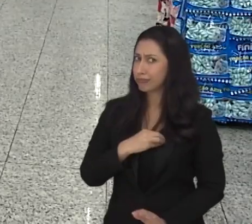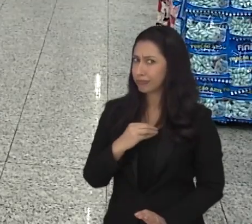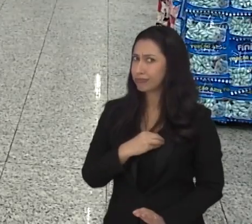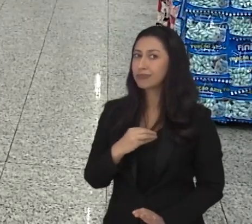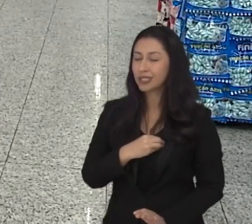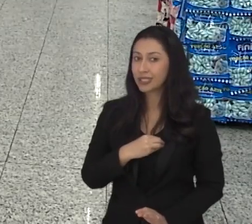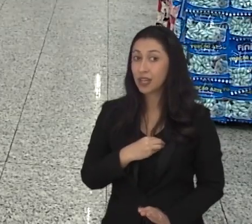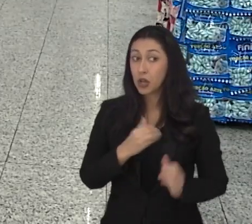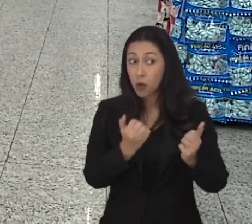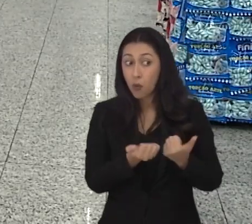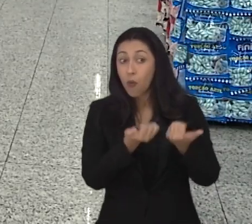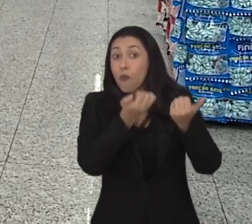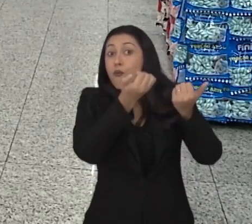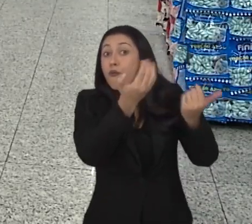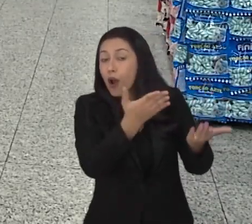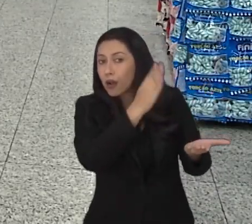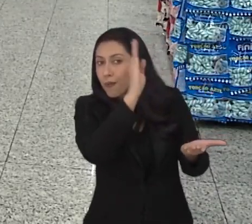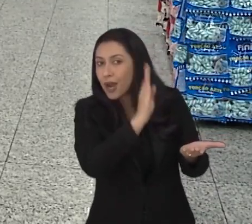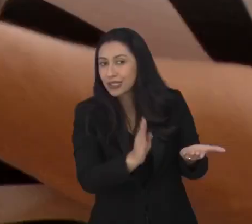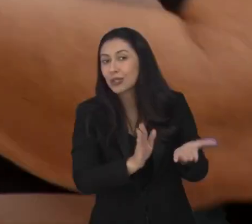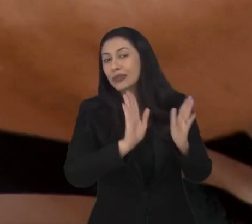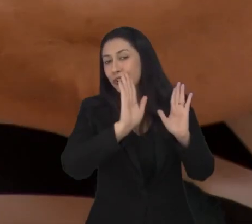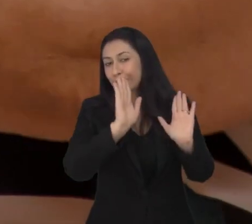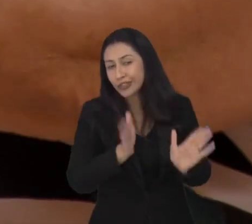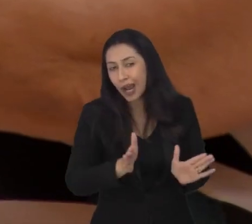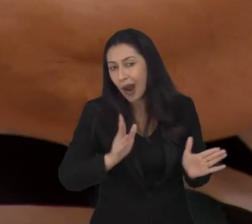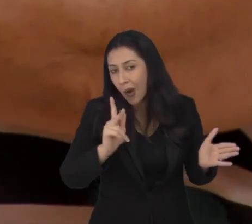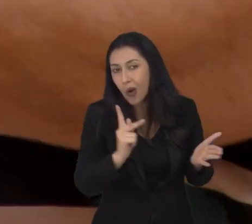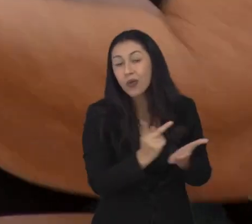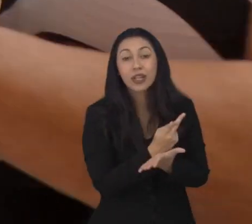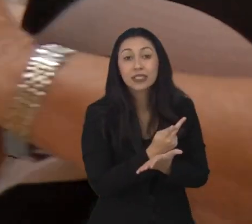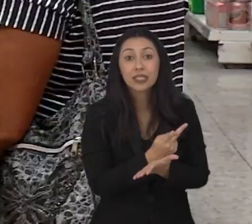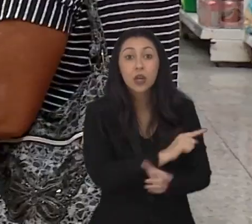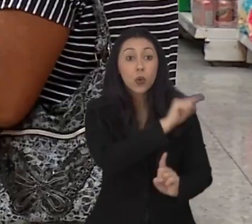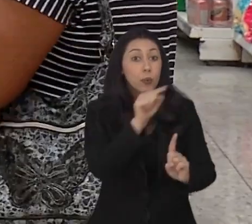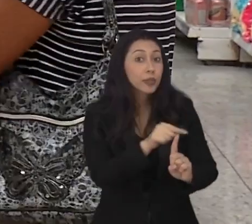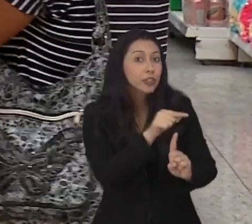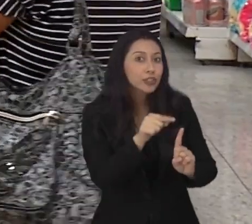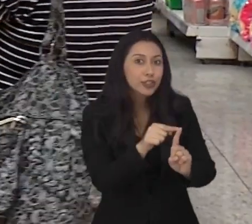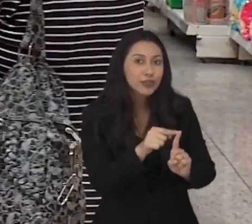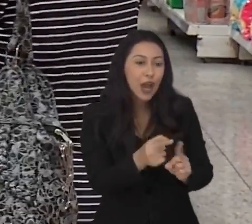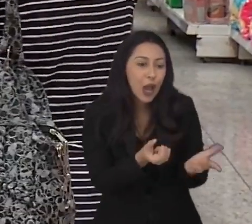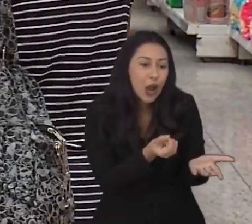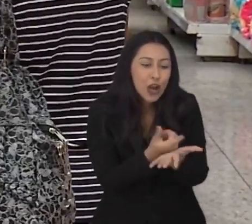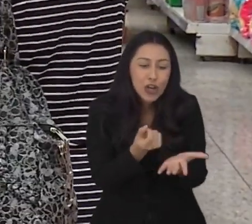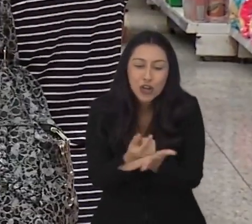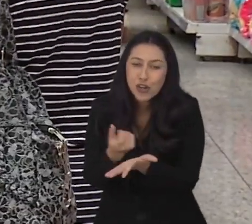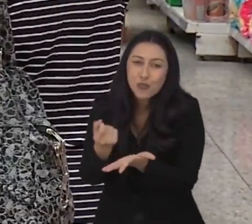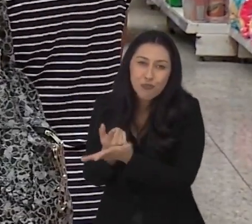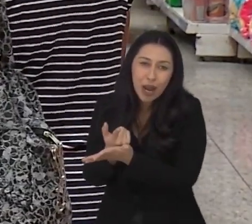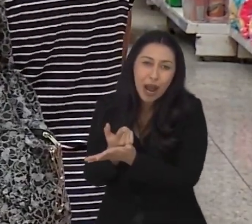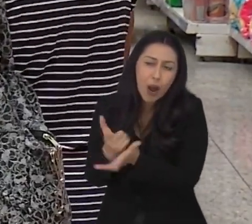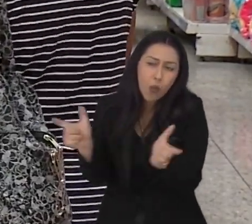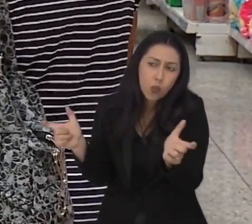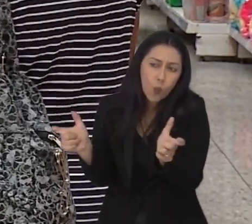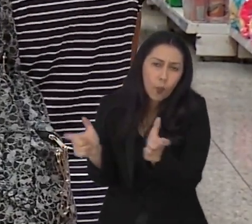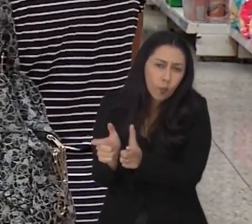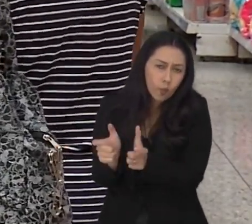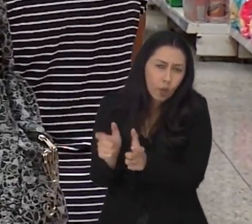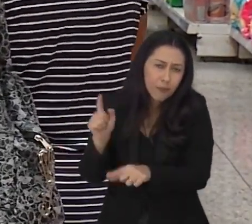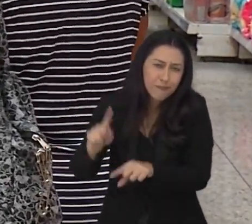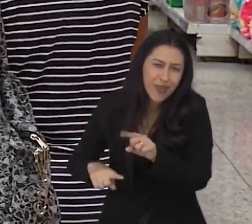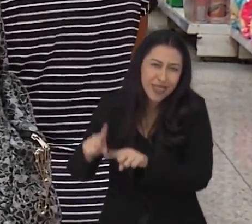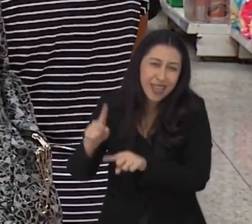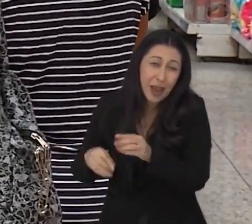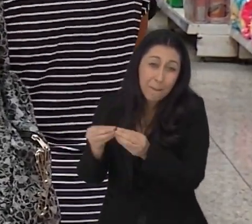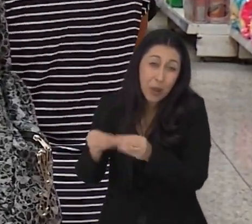A ação já existe fora do Brasil e é uma forma de desestimular o consumo de bens e serviços considerados